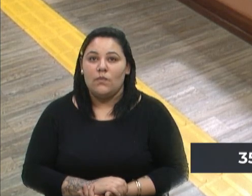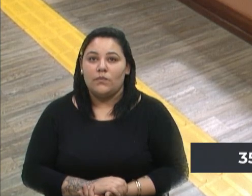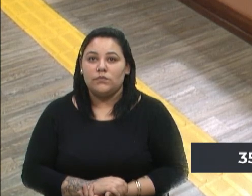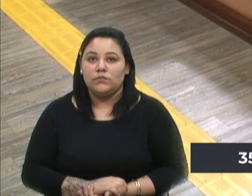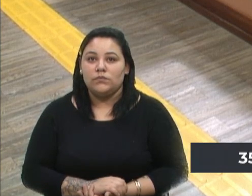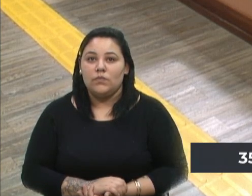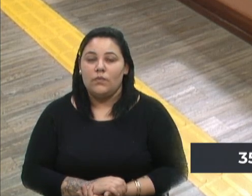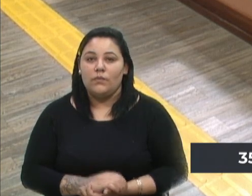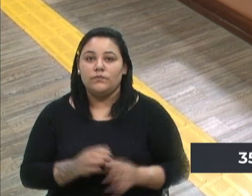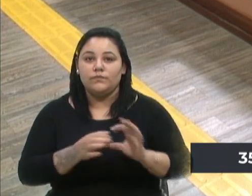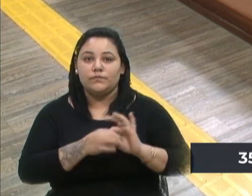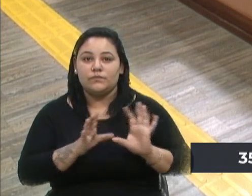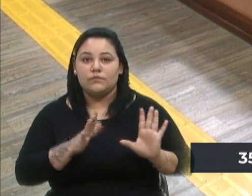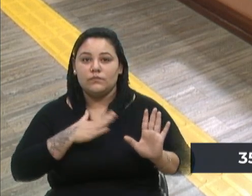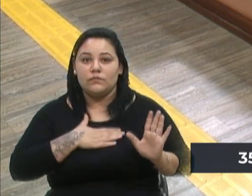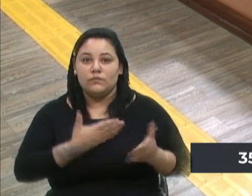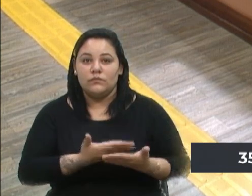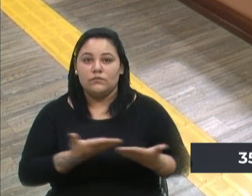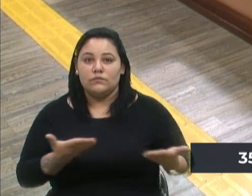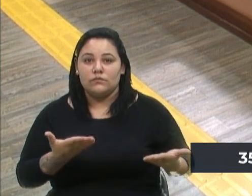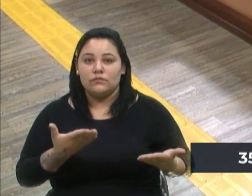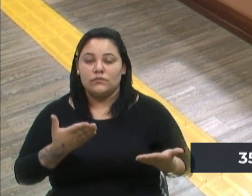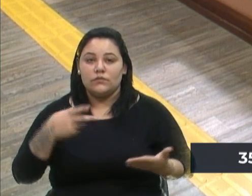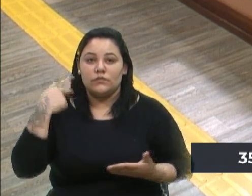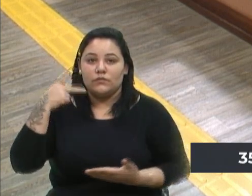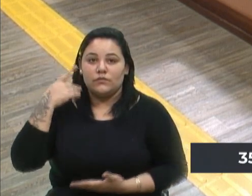Presidente, cedo meu espaço ao vereador Lucas Dil.